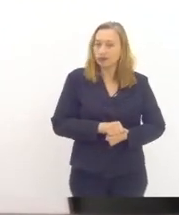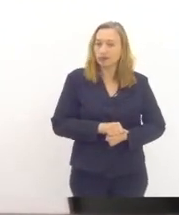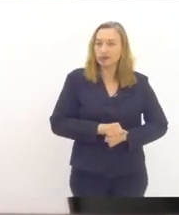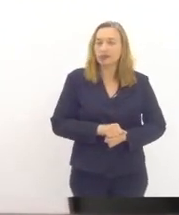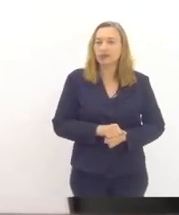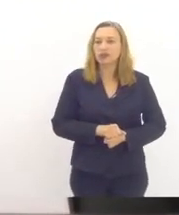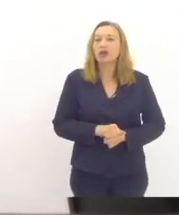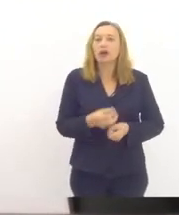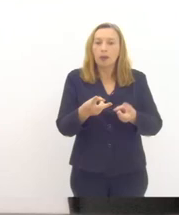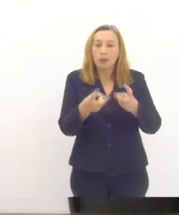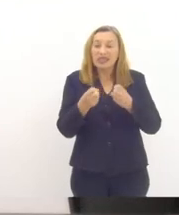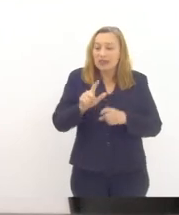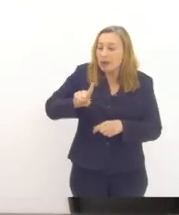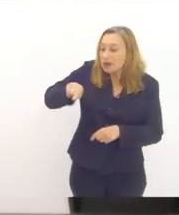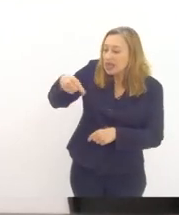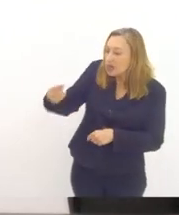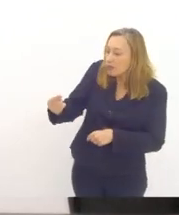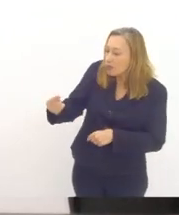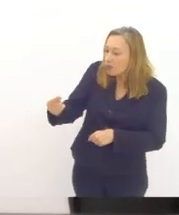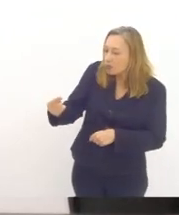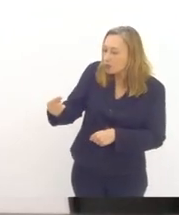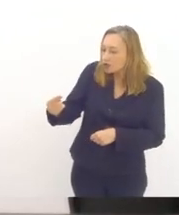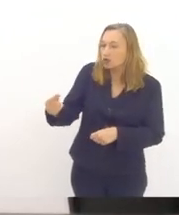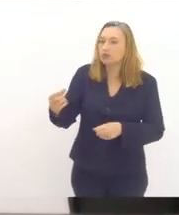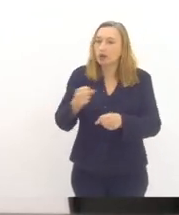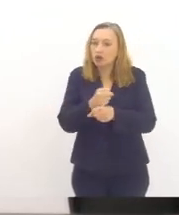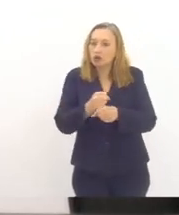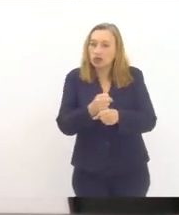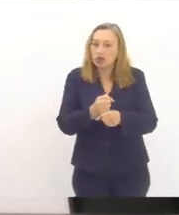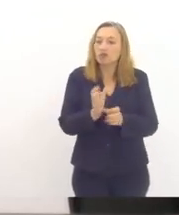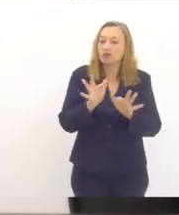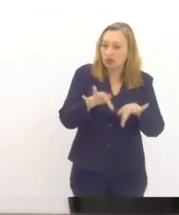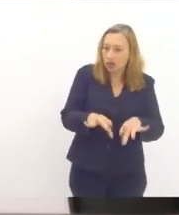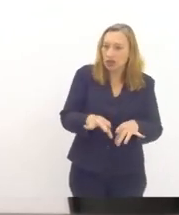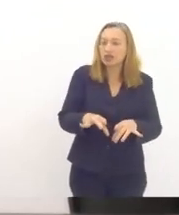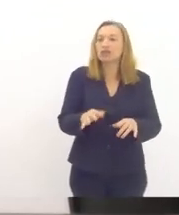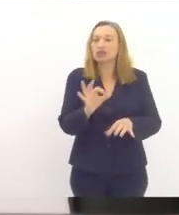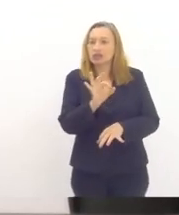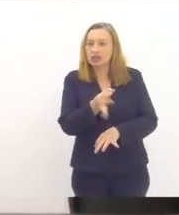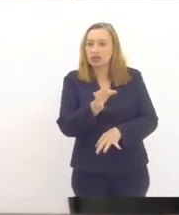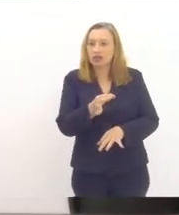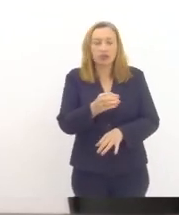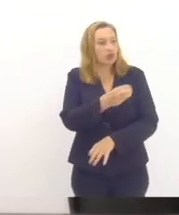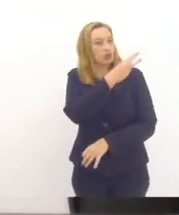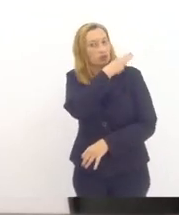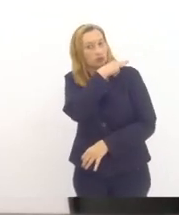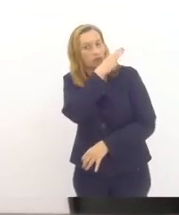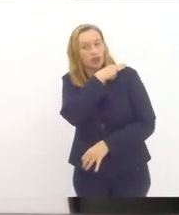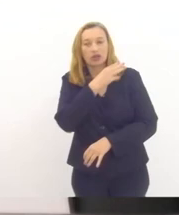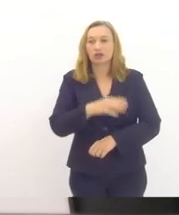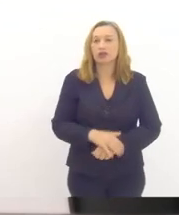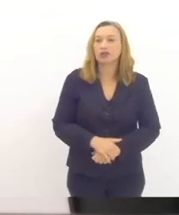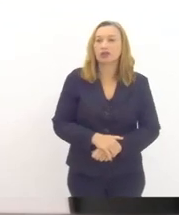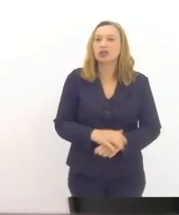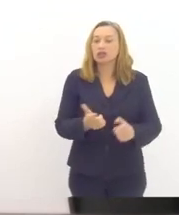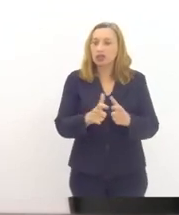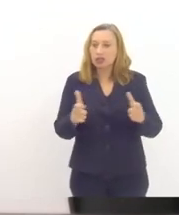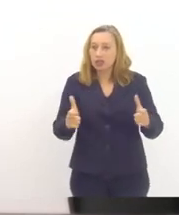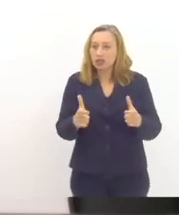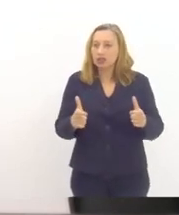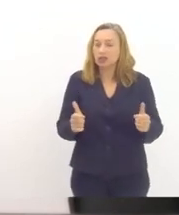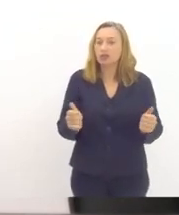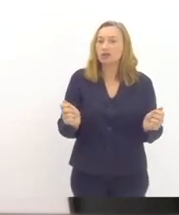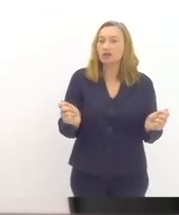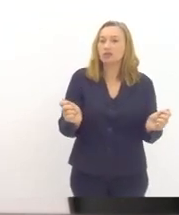Nós percebemos depois para os anos finais e, consequentemente, para o ensino médio. Né, temos grandes